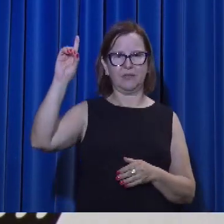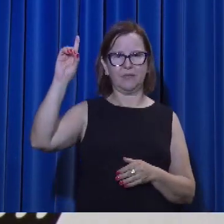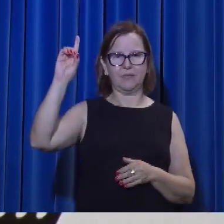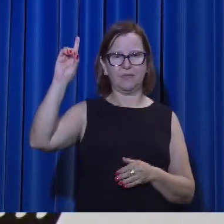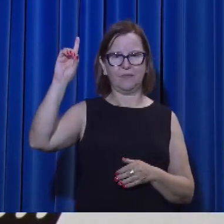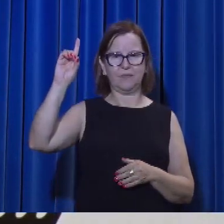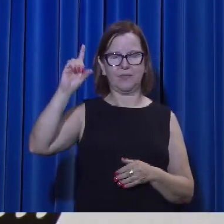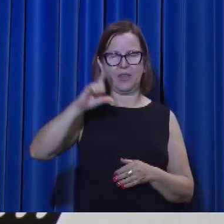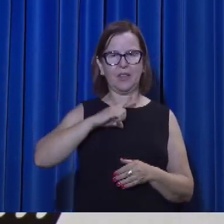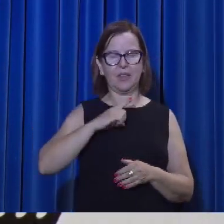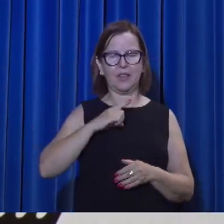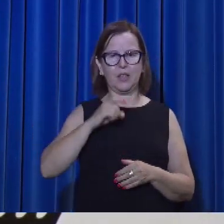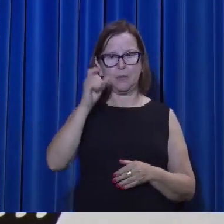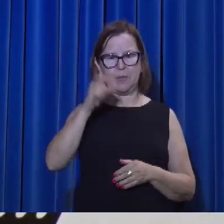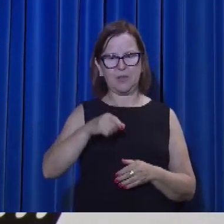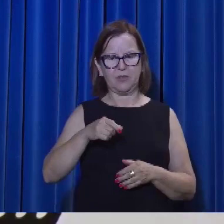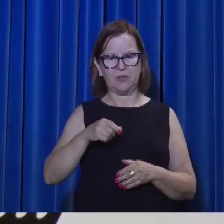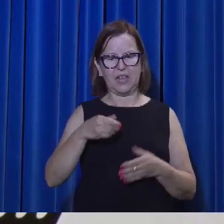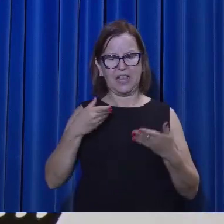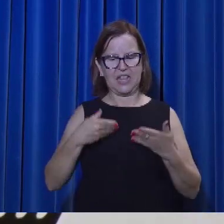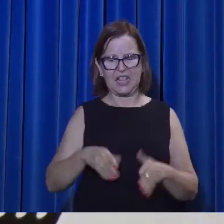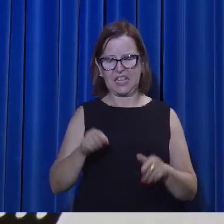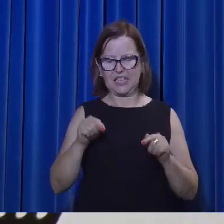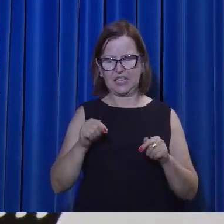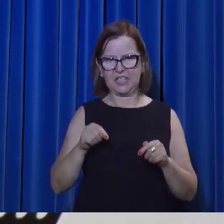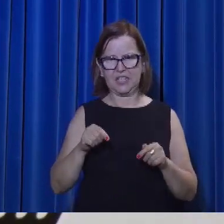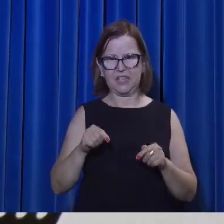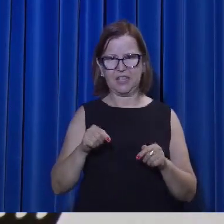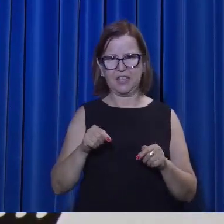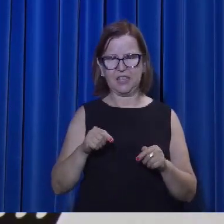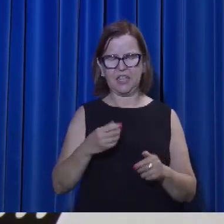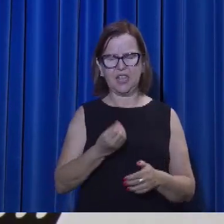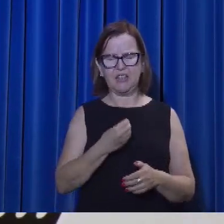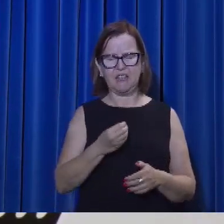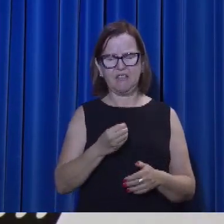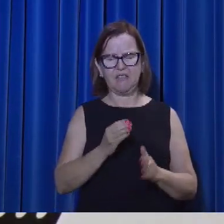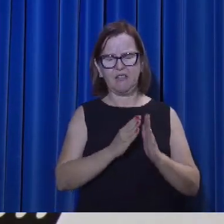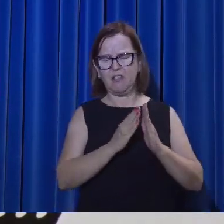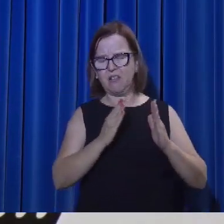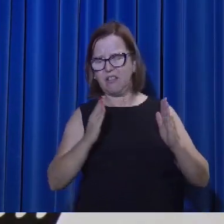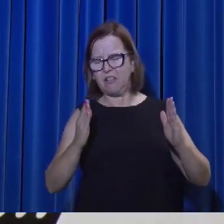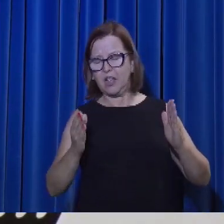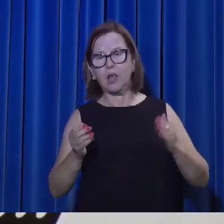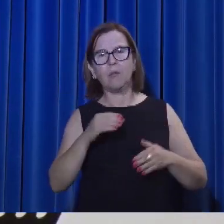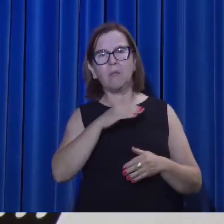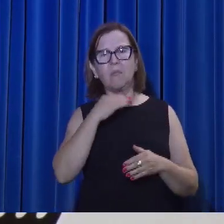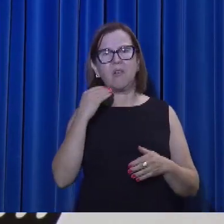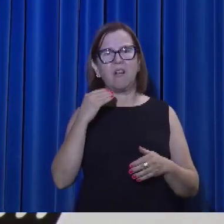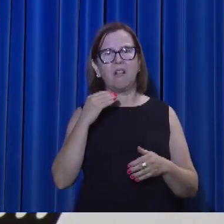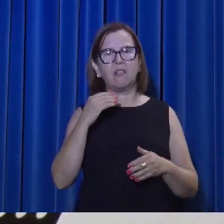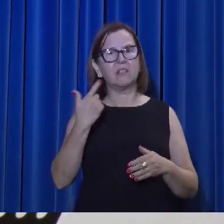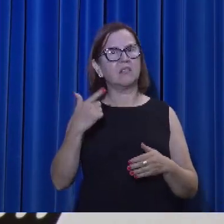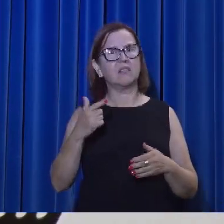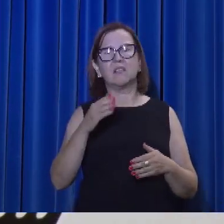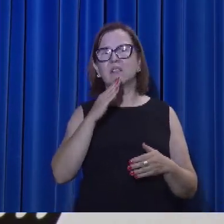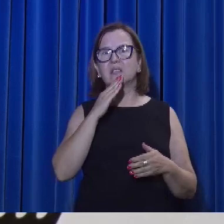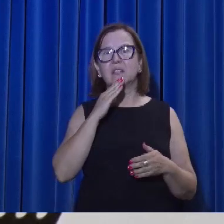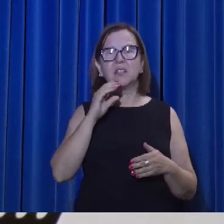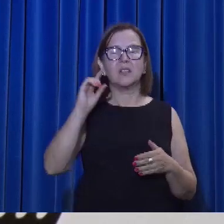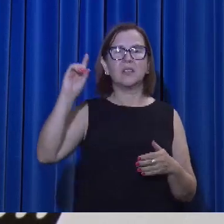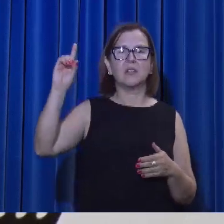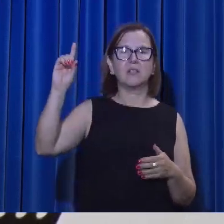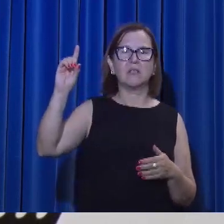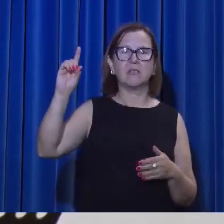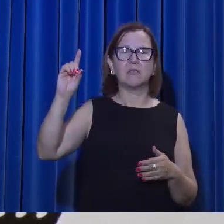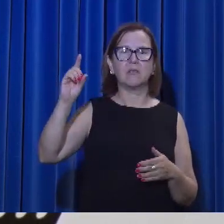Tem gente que nasce aqui, vive uma vida inteira e morre sem conhecer a Deus, mesmo Ele tendo